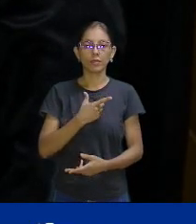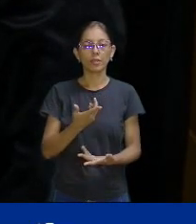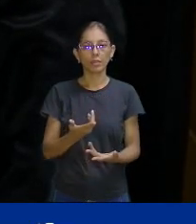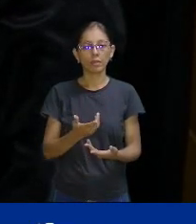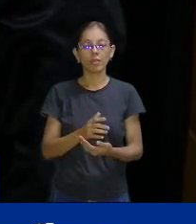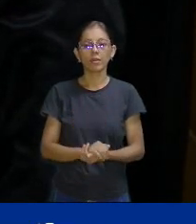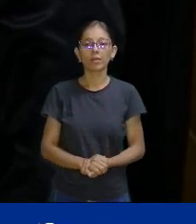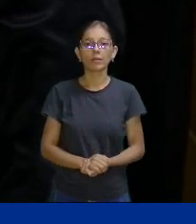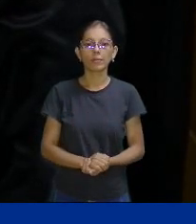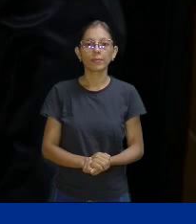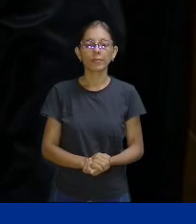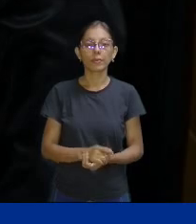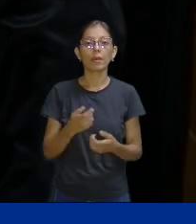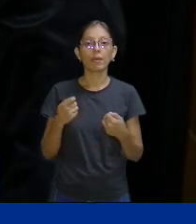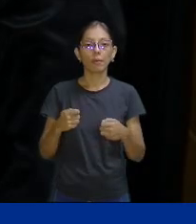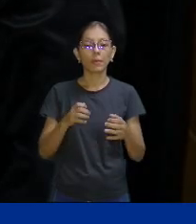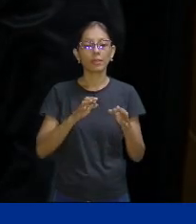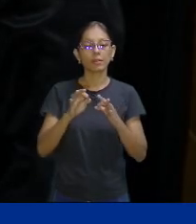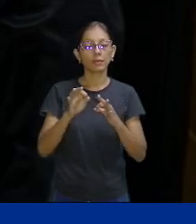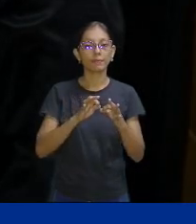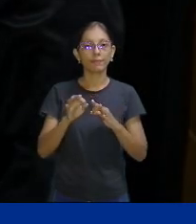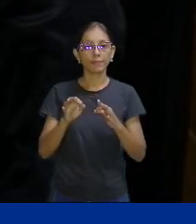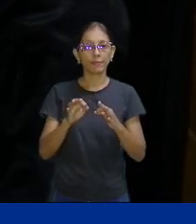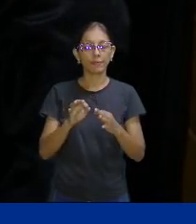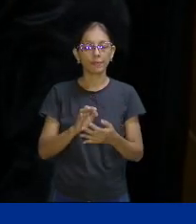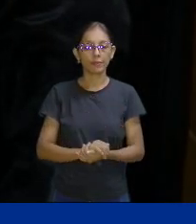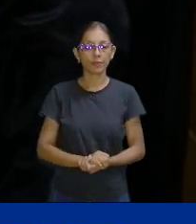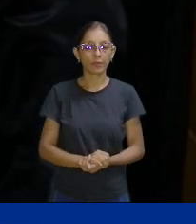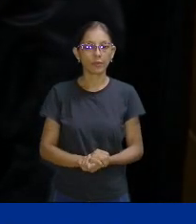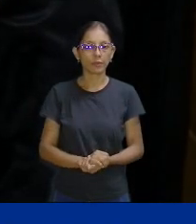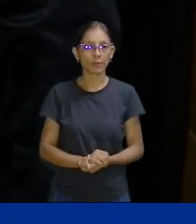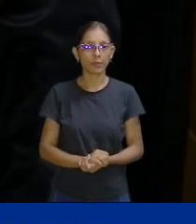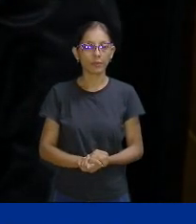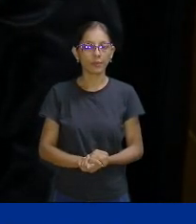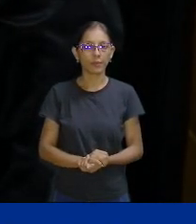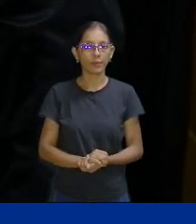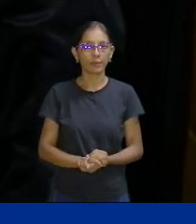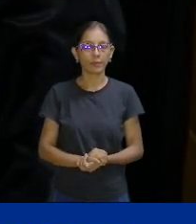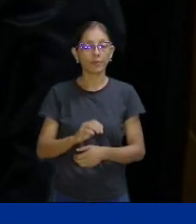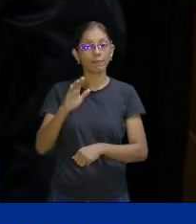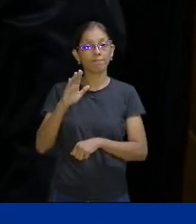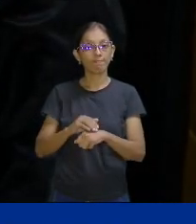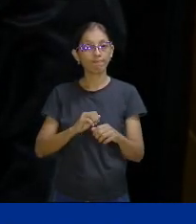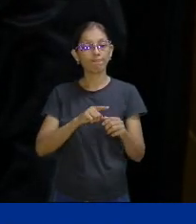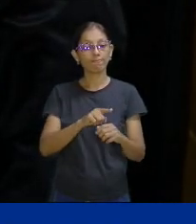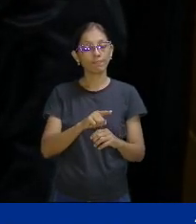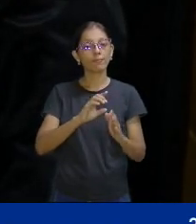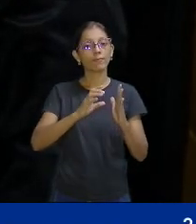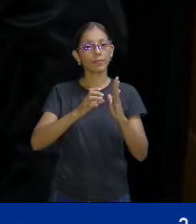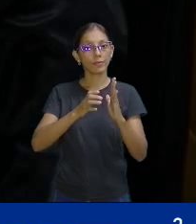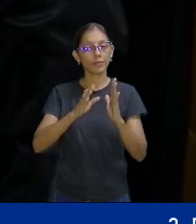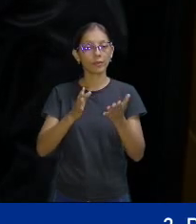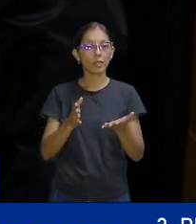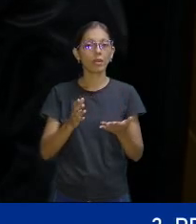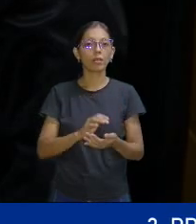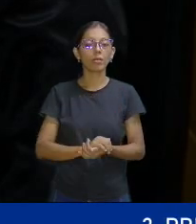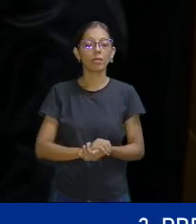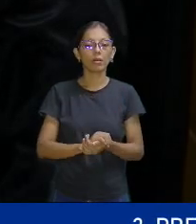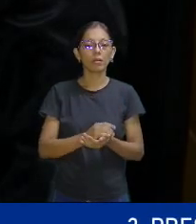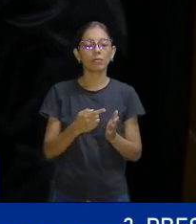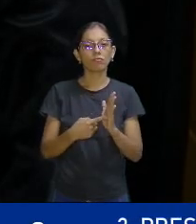a regularidade das contas. Regularmente intimado, o partido apresentou justificativa e